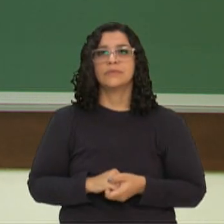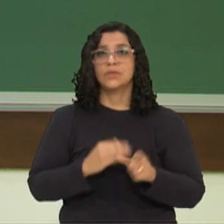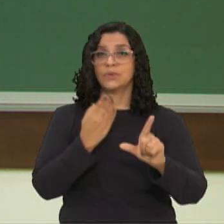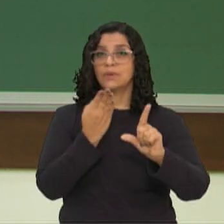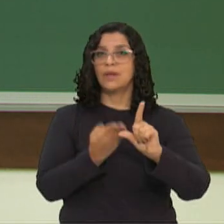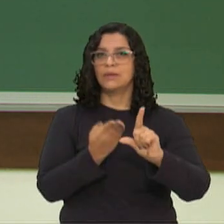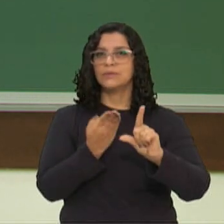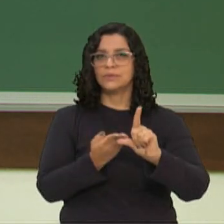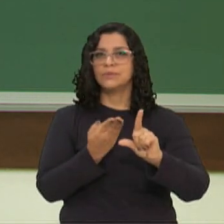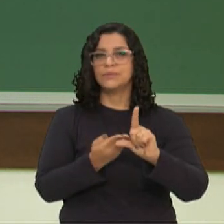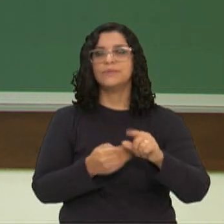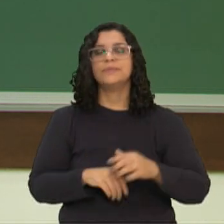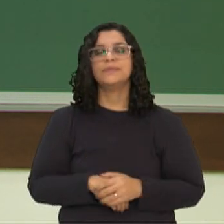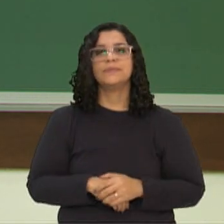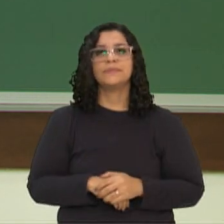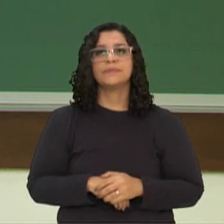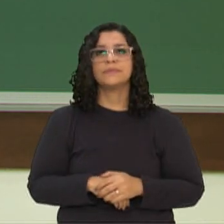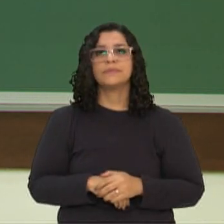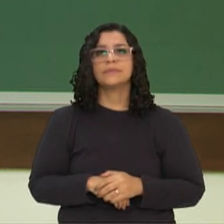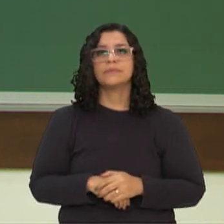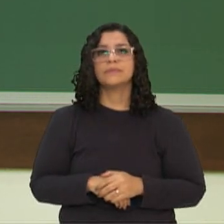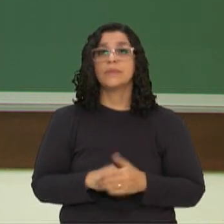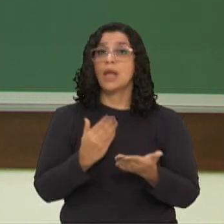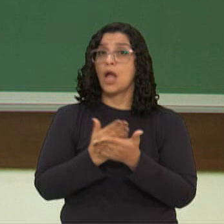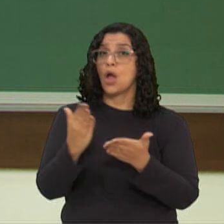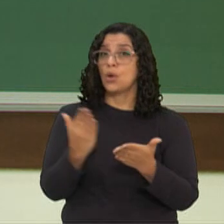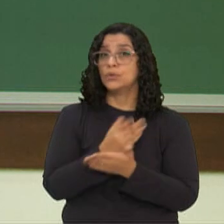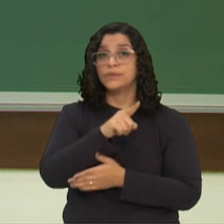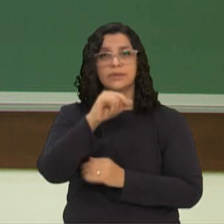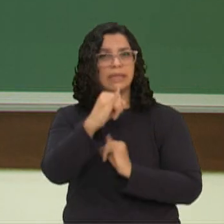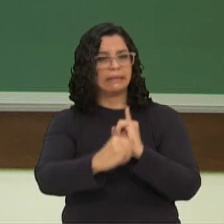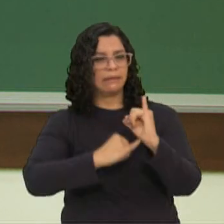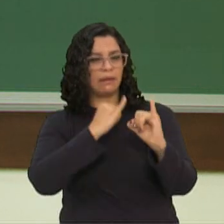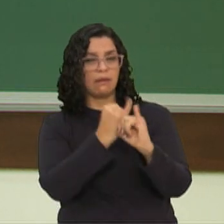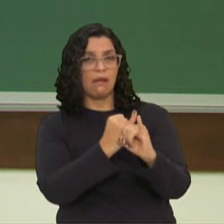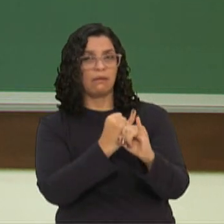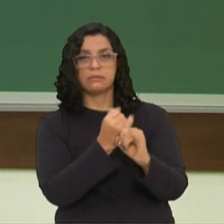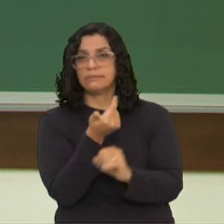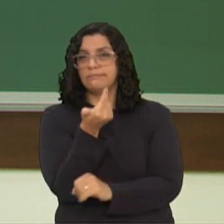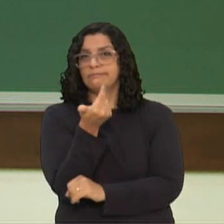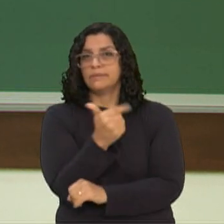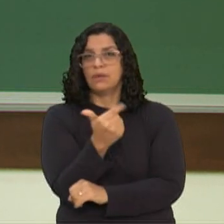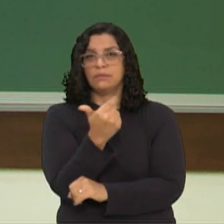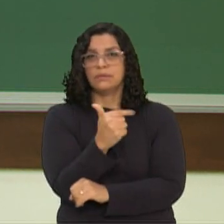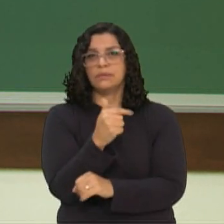No uso do Classroom, né? Alguns alunos que não têm o acesso à